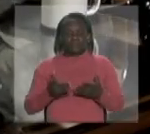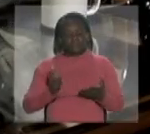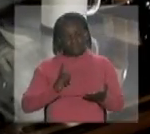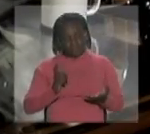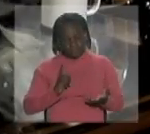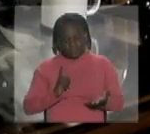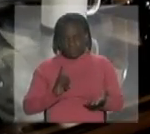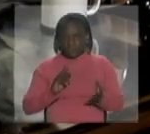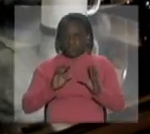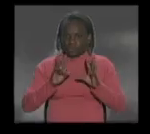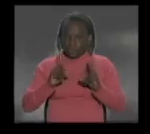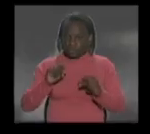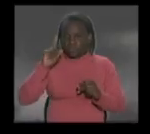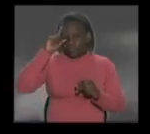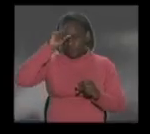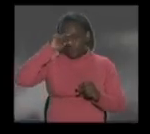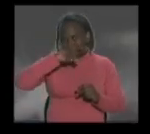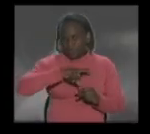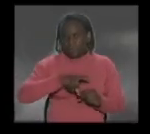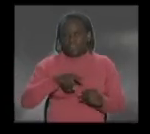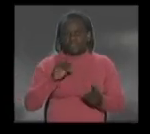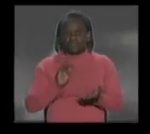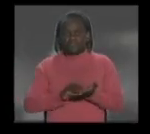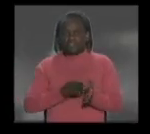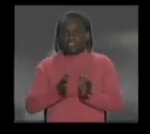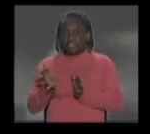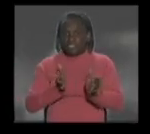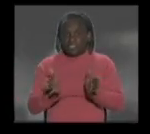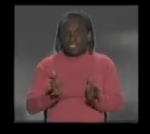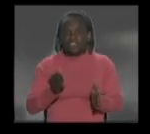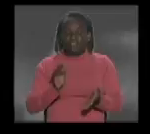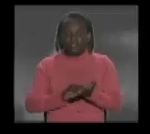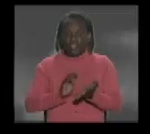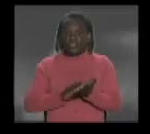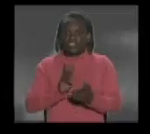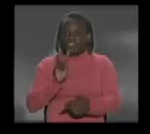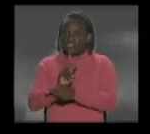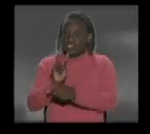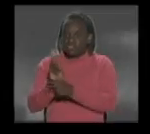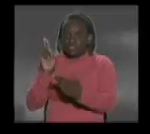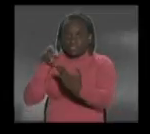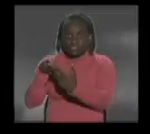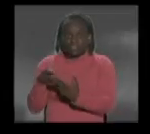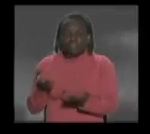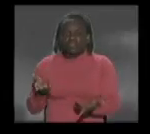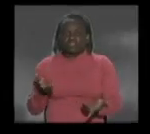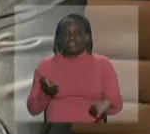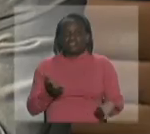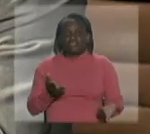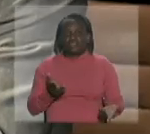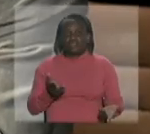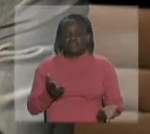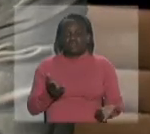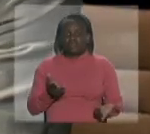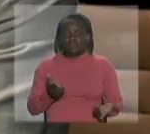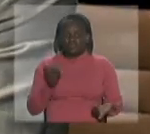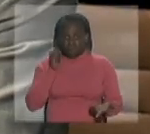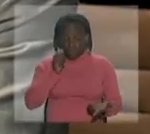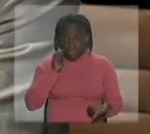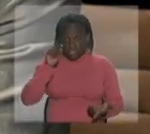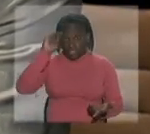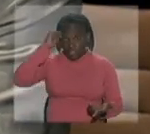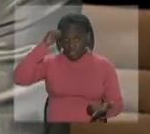apesar de toda essa dificuldade, da falta de acesso, da falta de representatividade, as